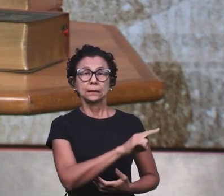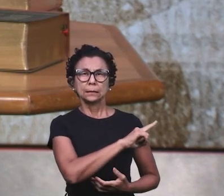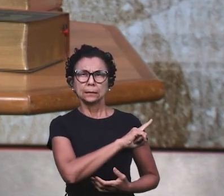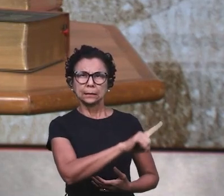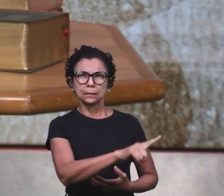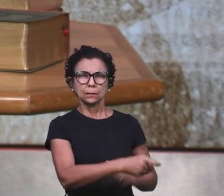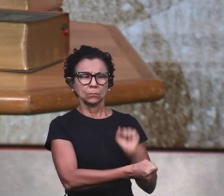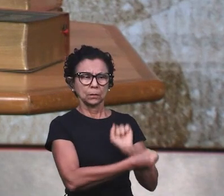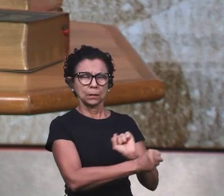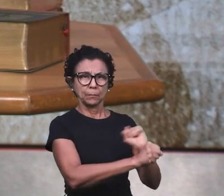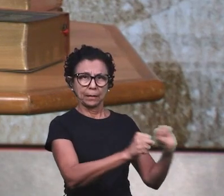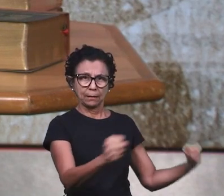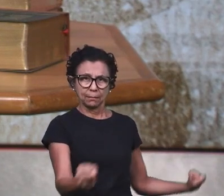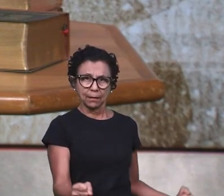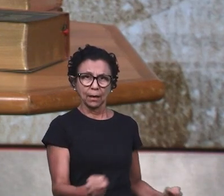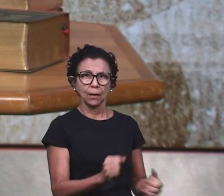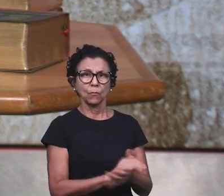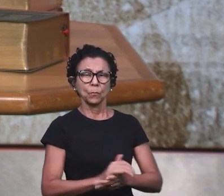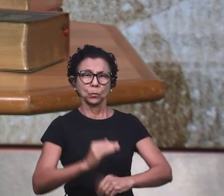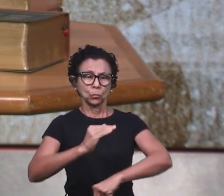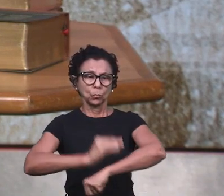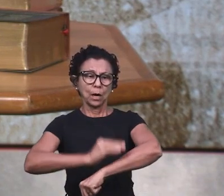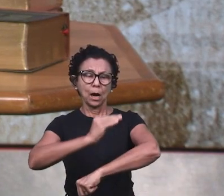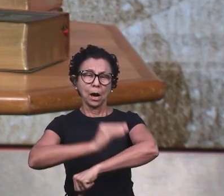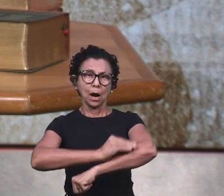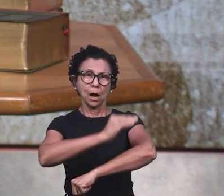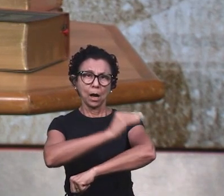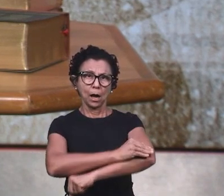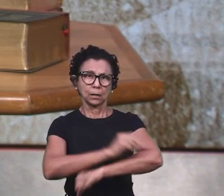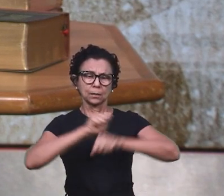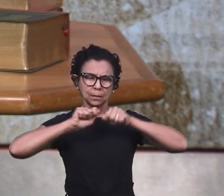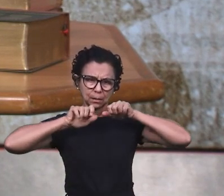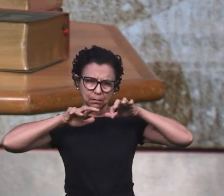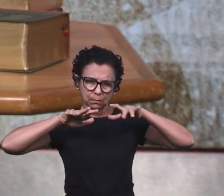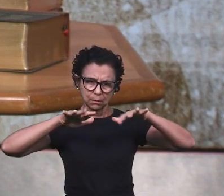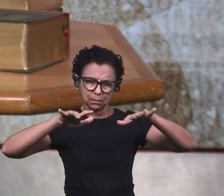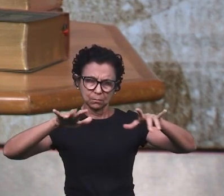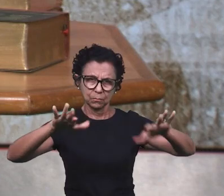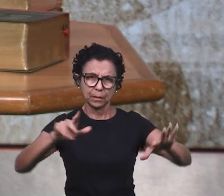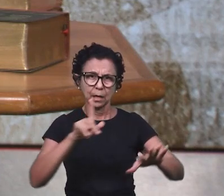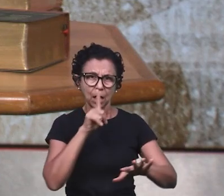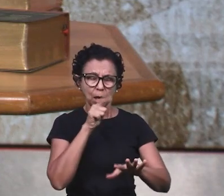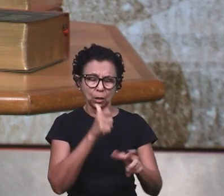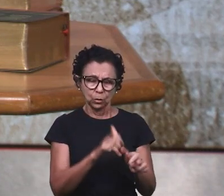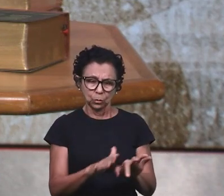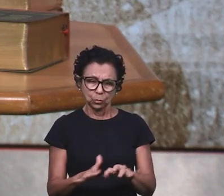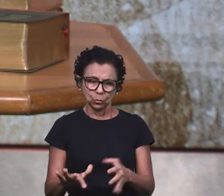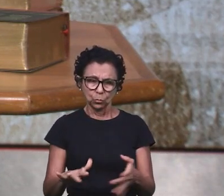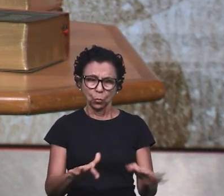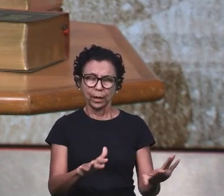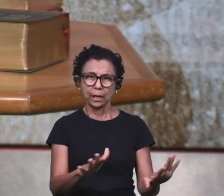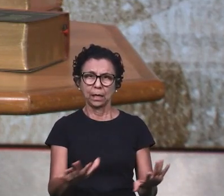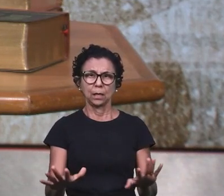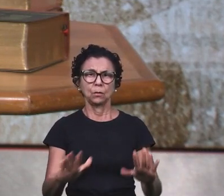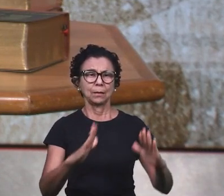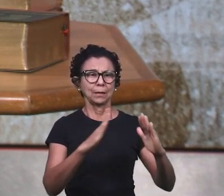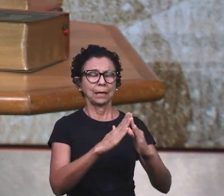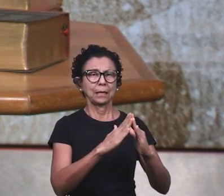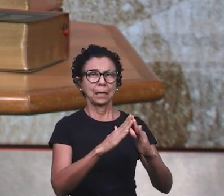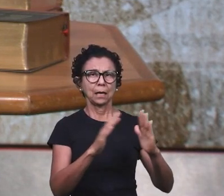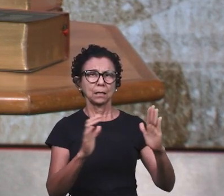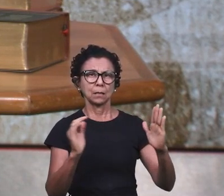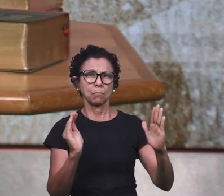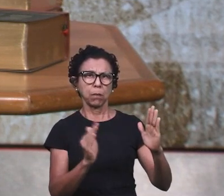rãs todos os seus termos. E o rio criará rãs que subirão e virão à tua casa e ao